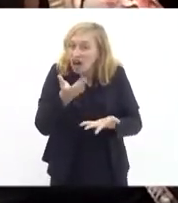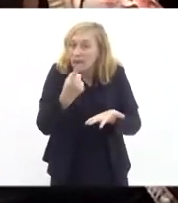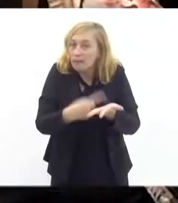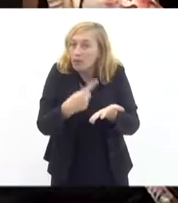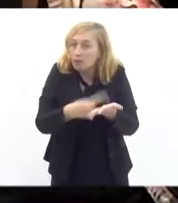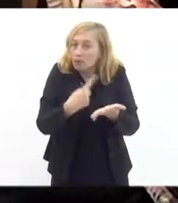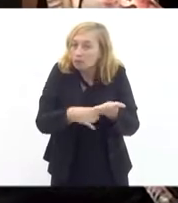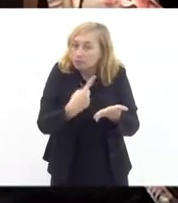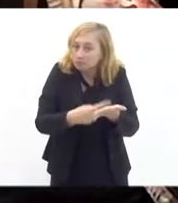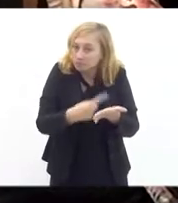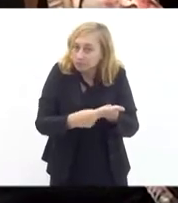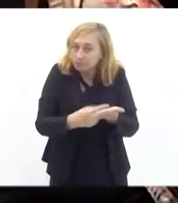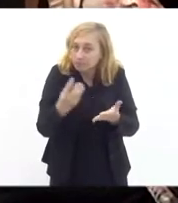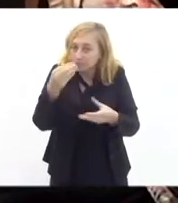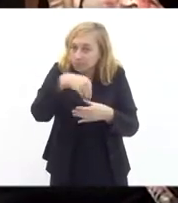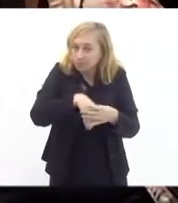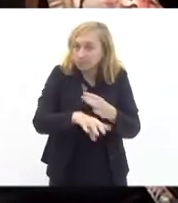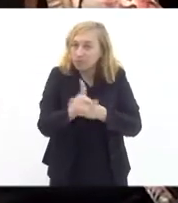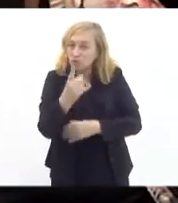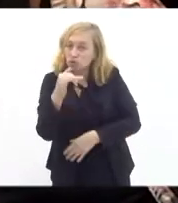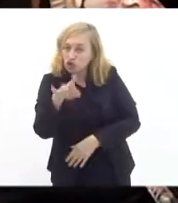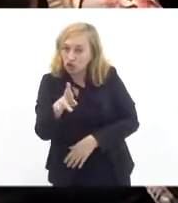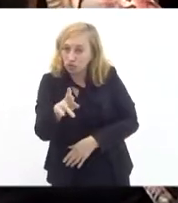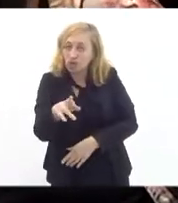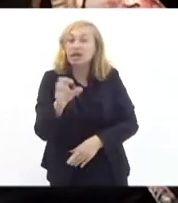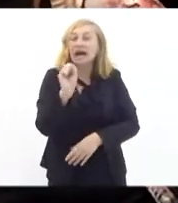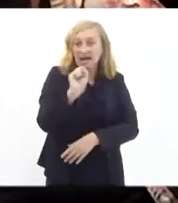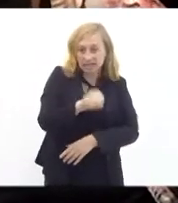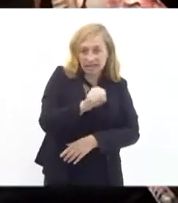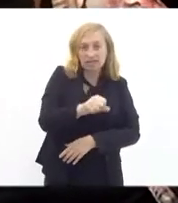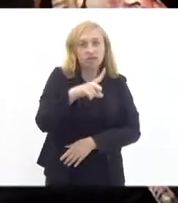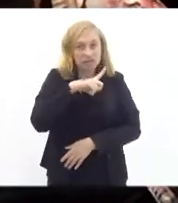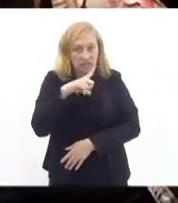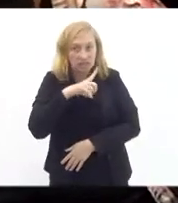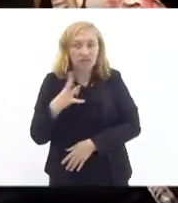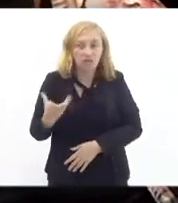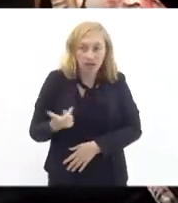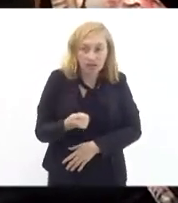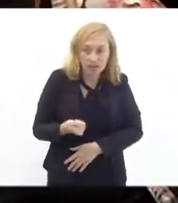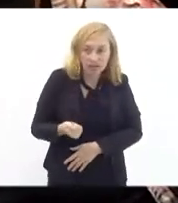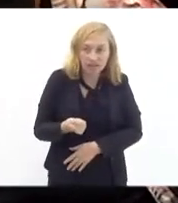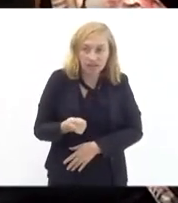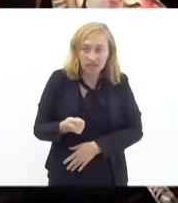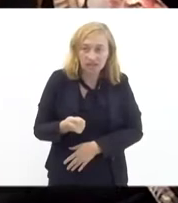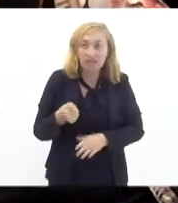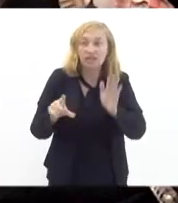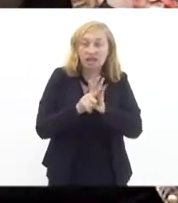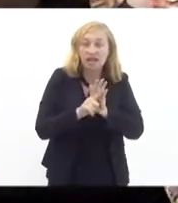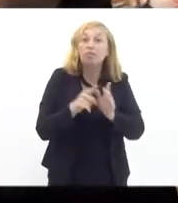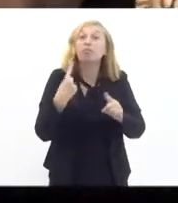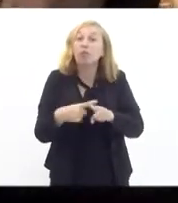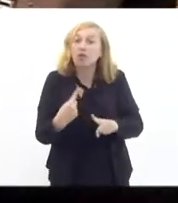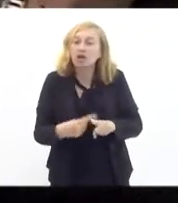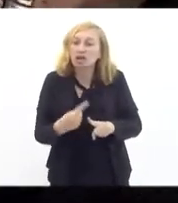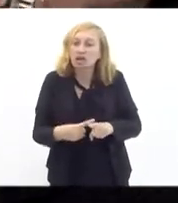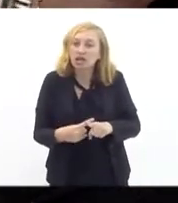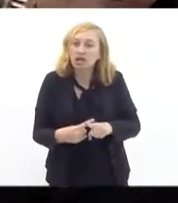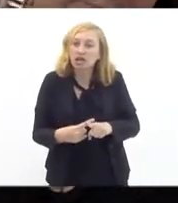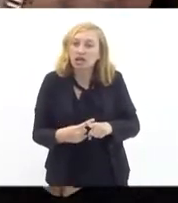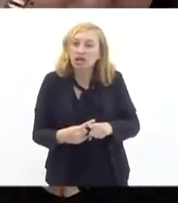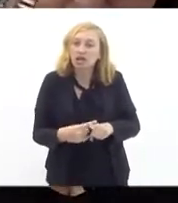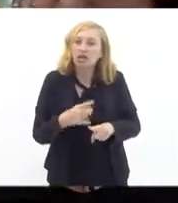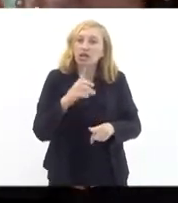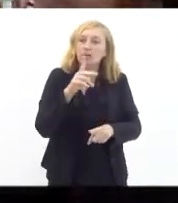já agendando. E, dentro disso, o chip. Que aí, sim, você tem eficácia. A eficácia de lei. Por quê? Foi na